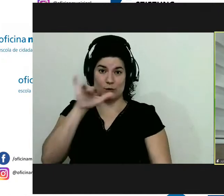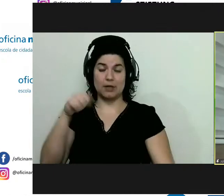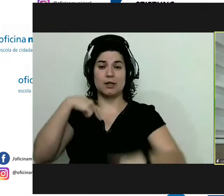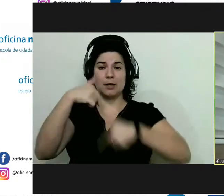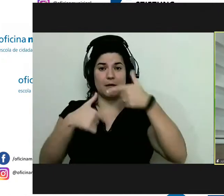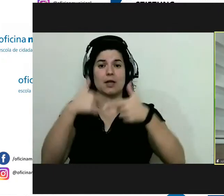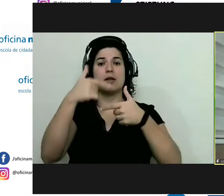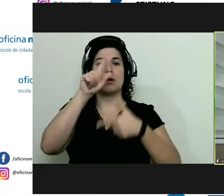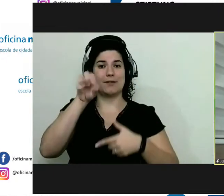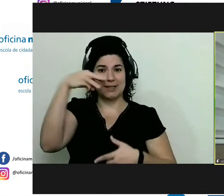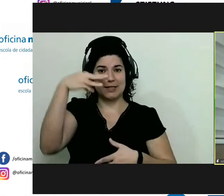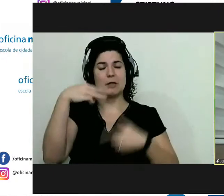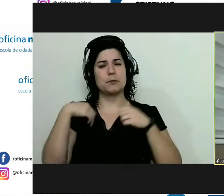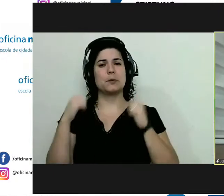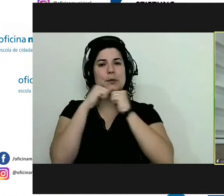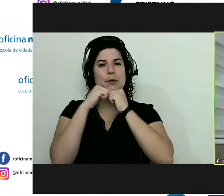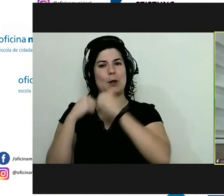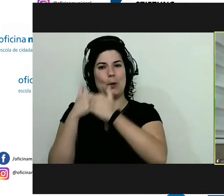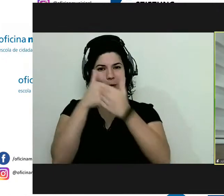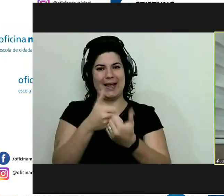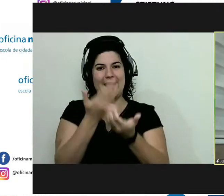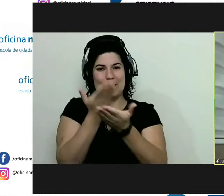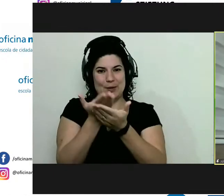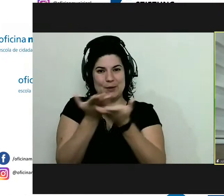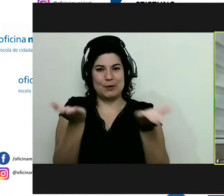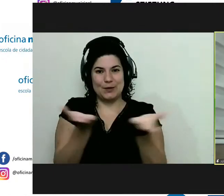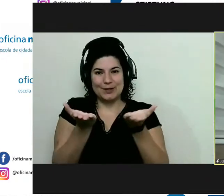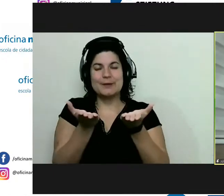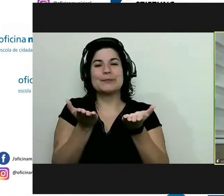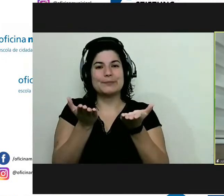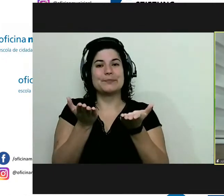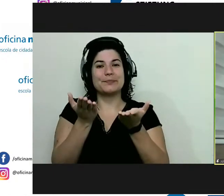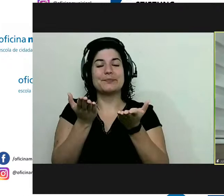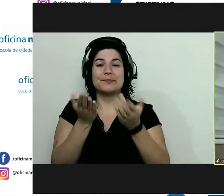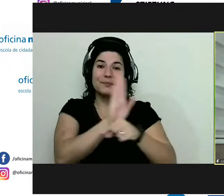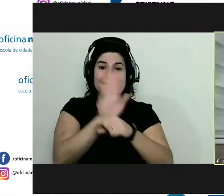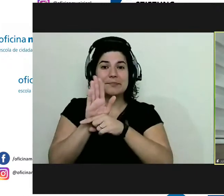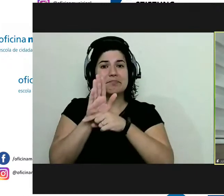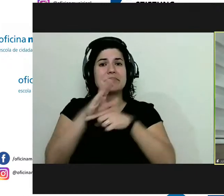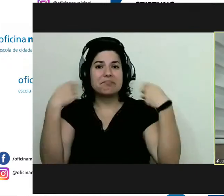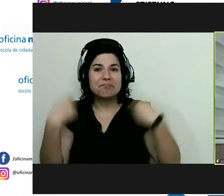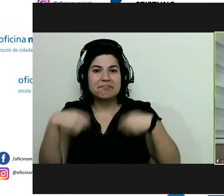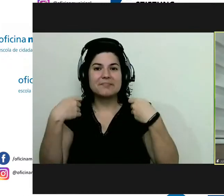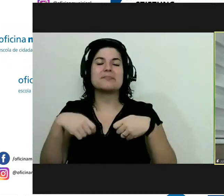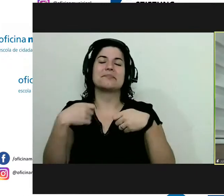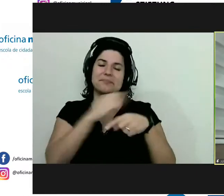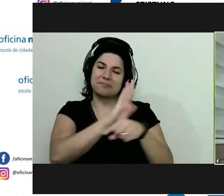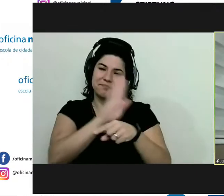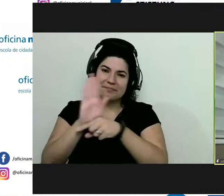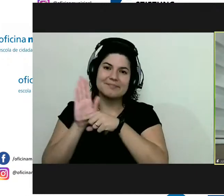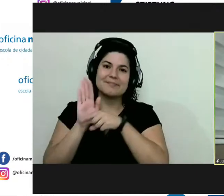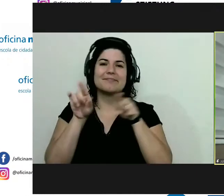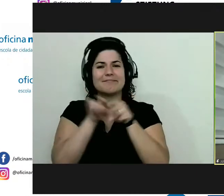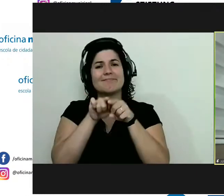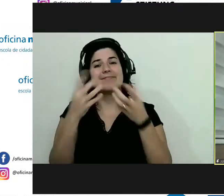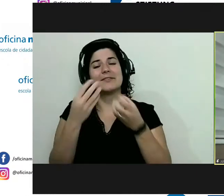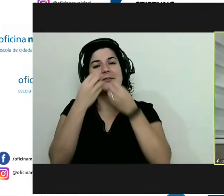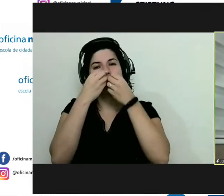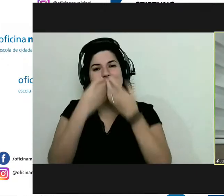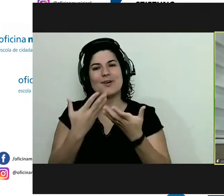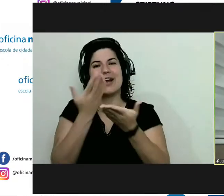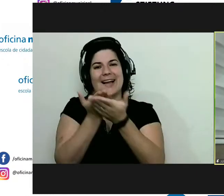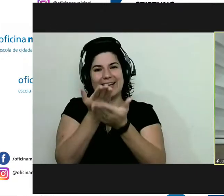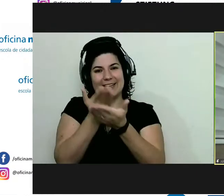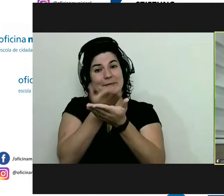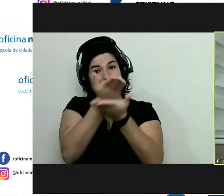na oficina Municipal eu vou estar aqui acompanhando com vocês aula hoje para auxiliar em tudo que for preciso e eu queria desejar uma boa vinda